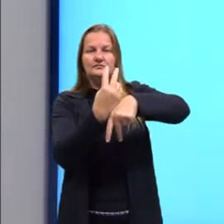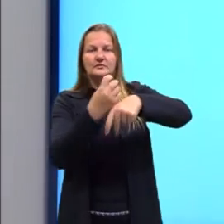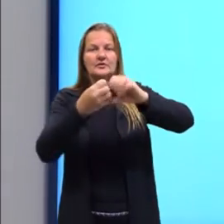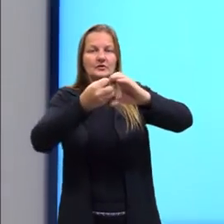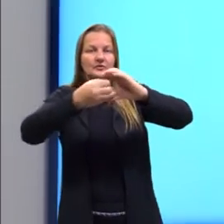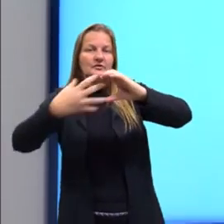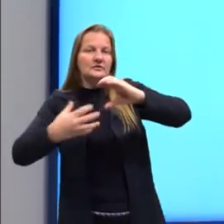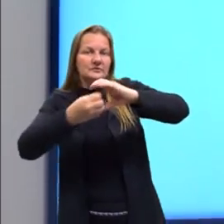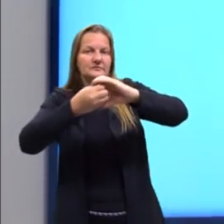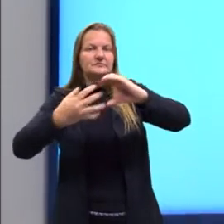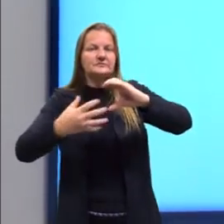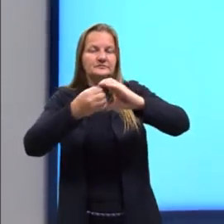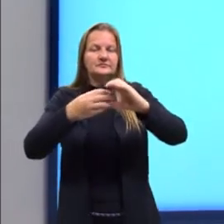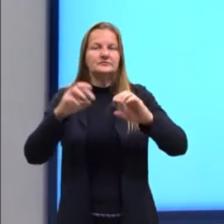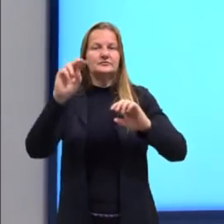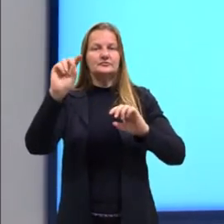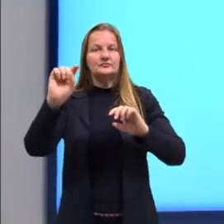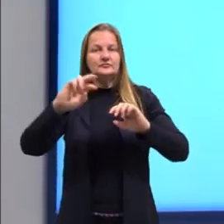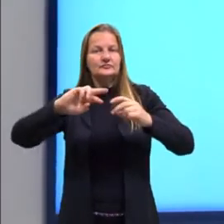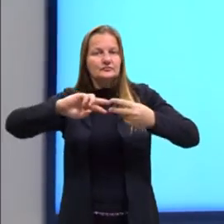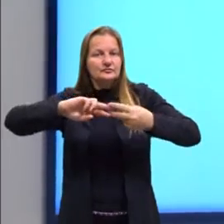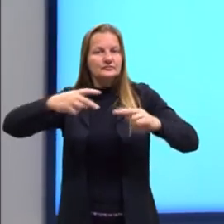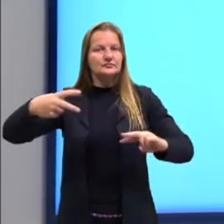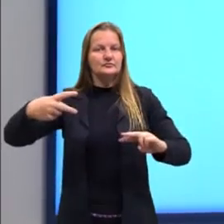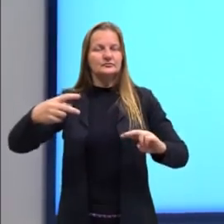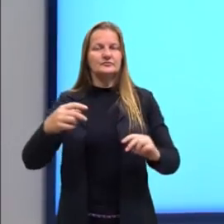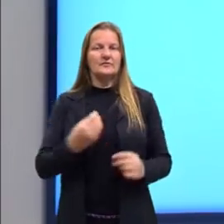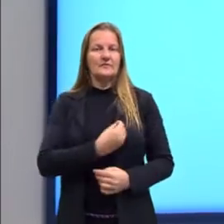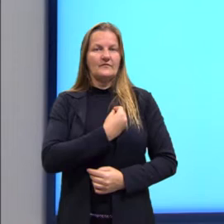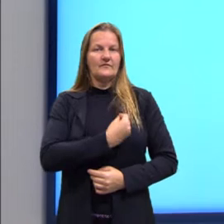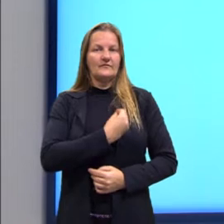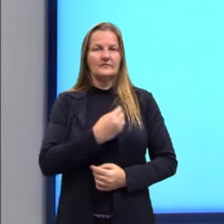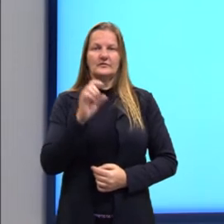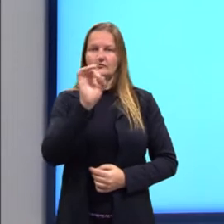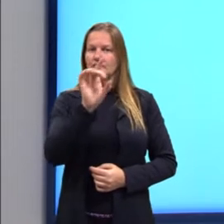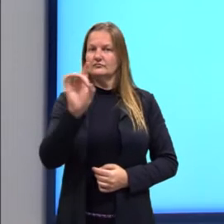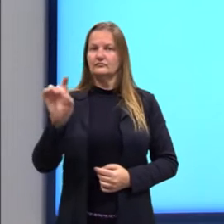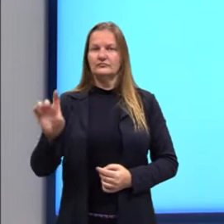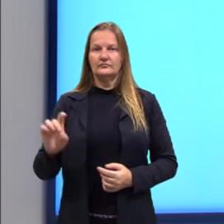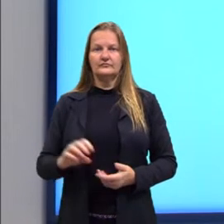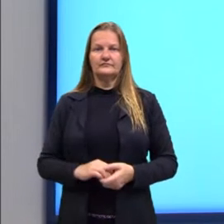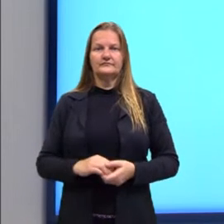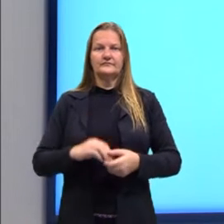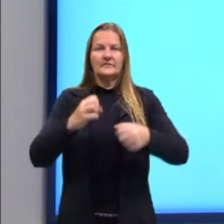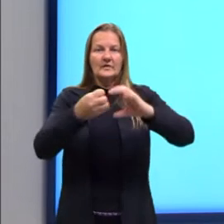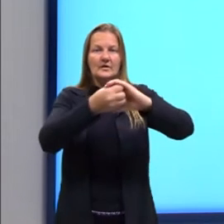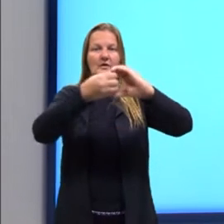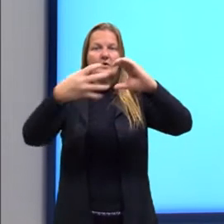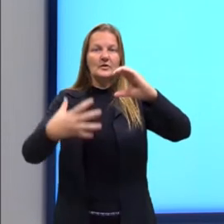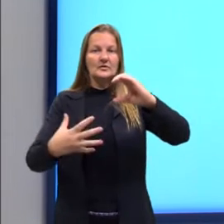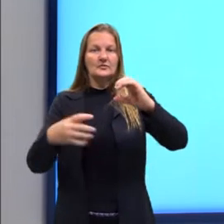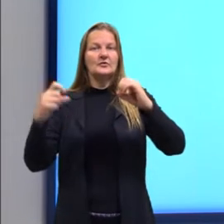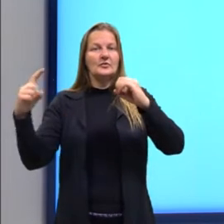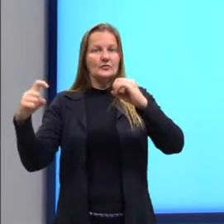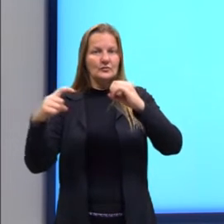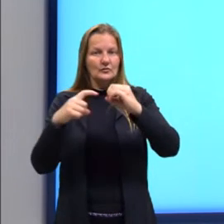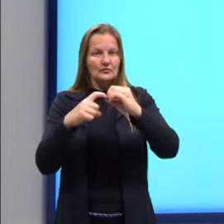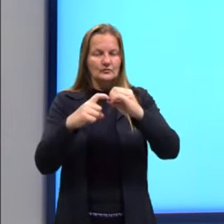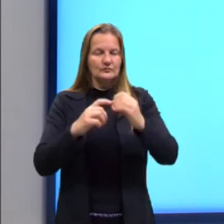características uma variabilidade genética nos seres vivos O que é característica né da reprodução